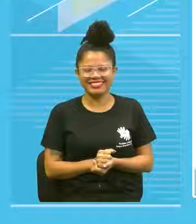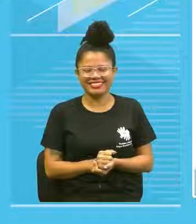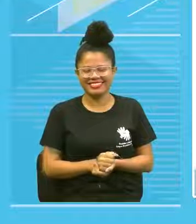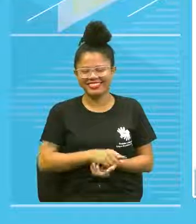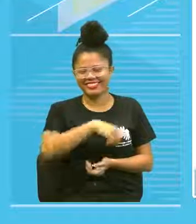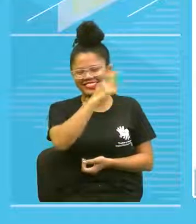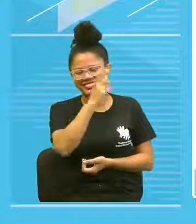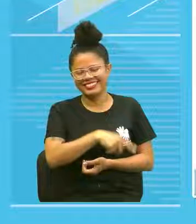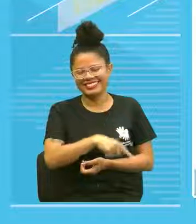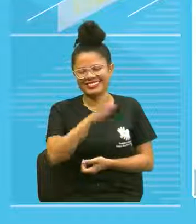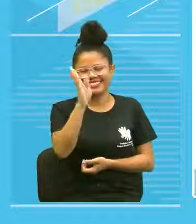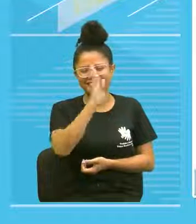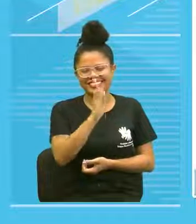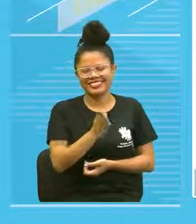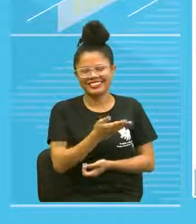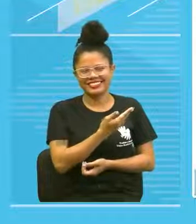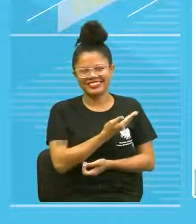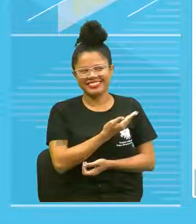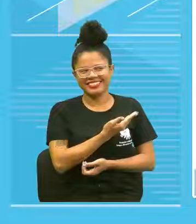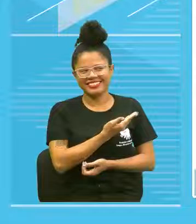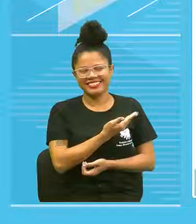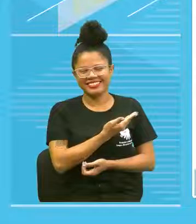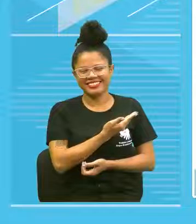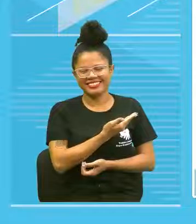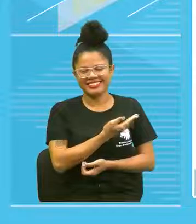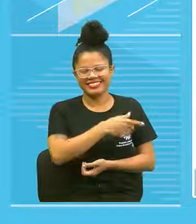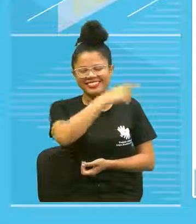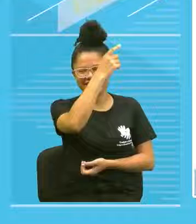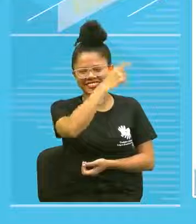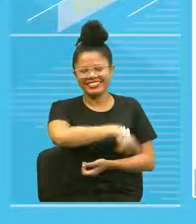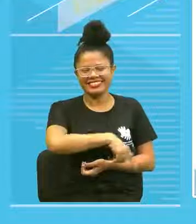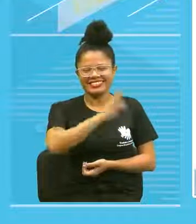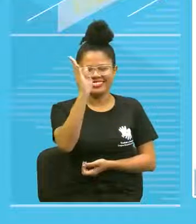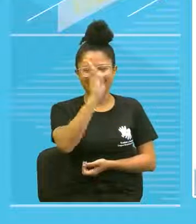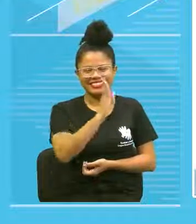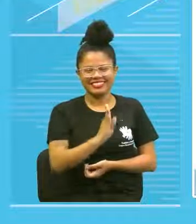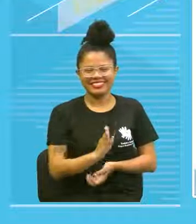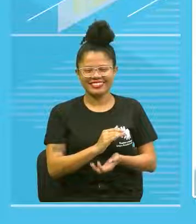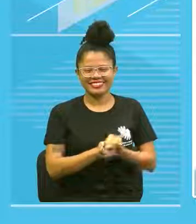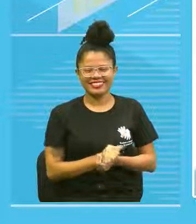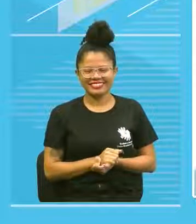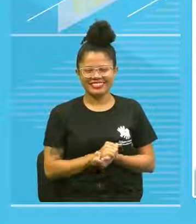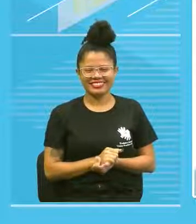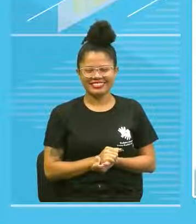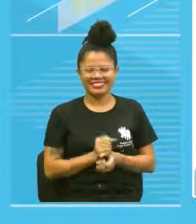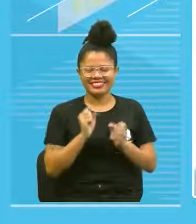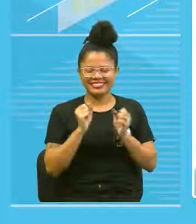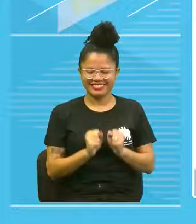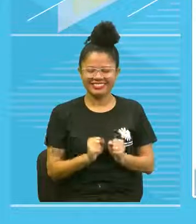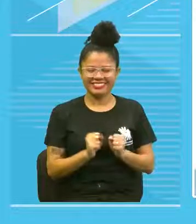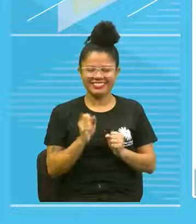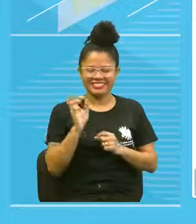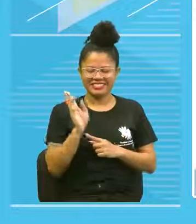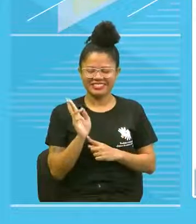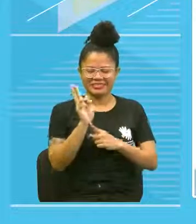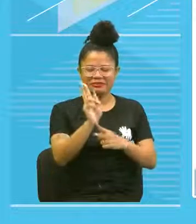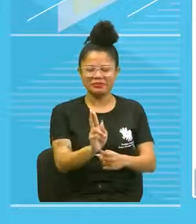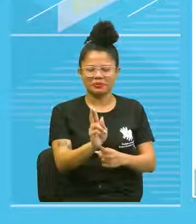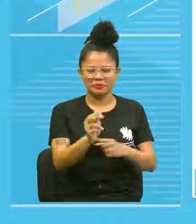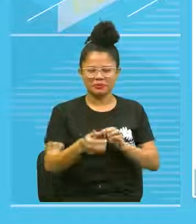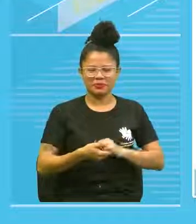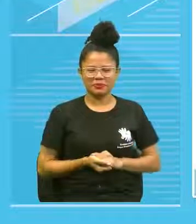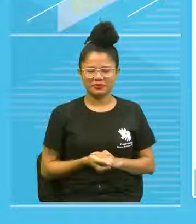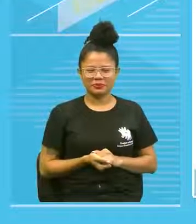E aí eu sou eu eu posso falar aqui